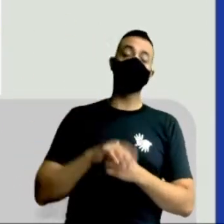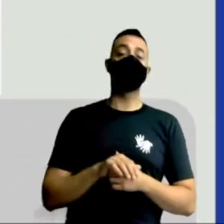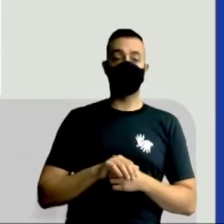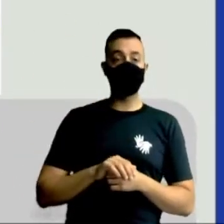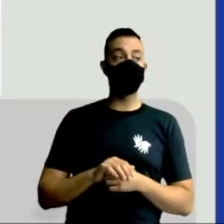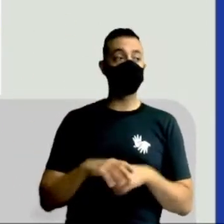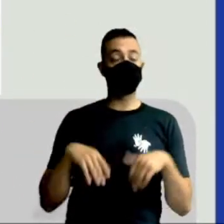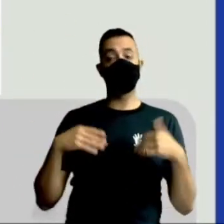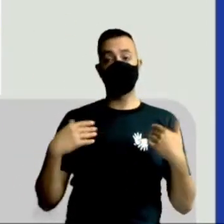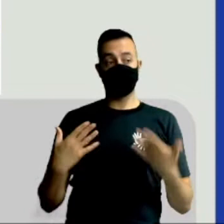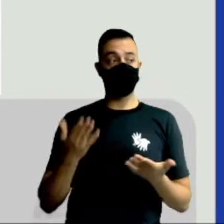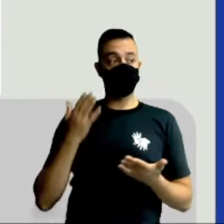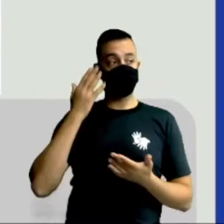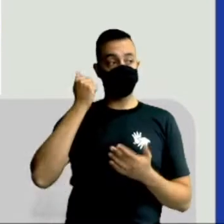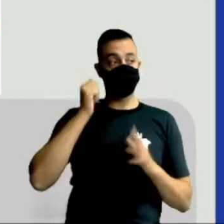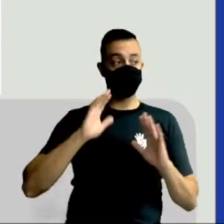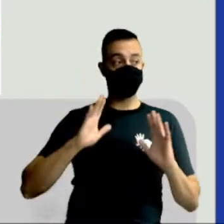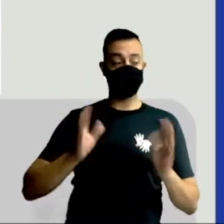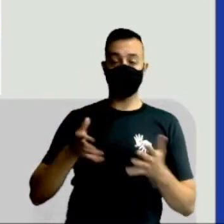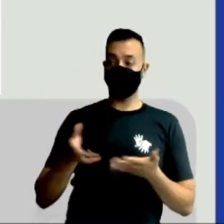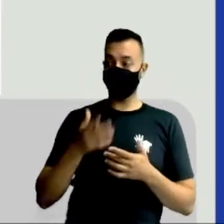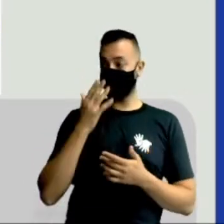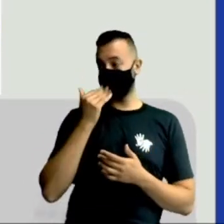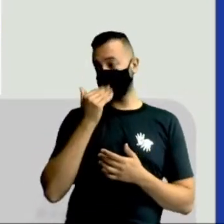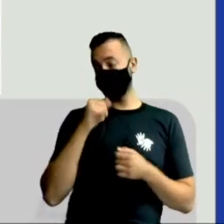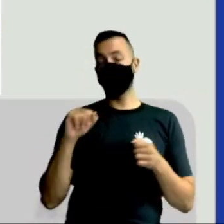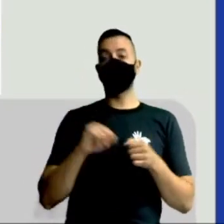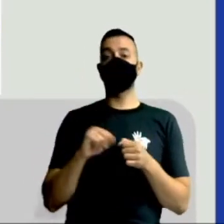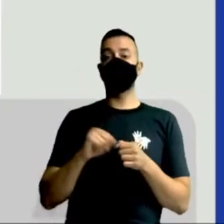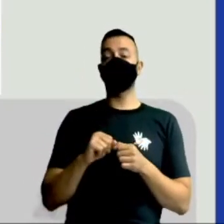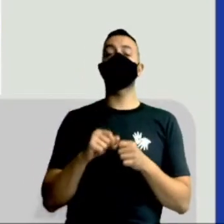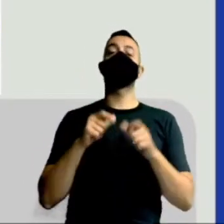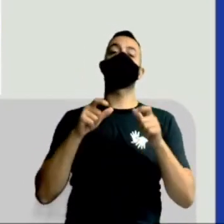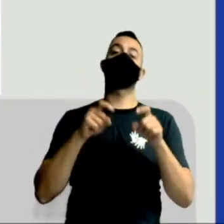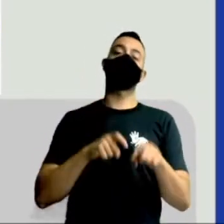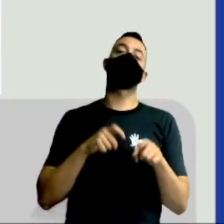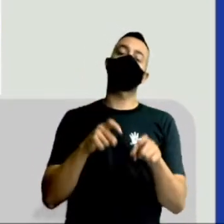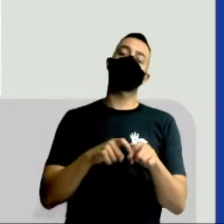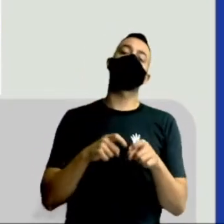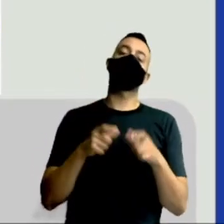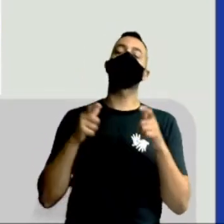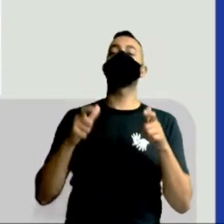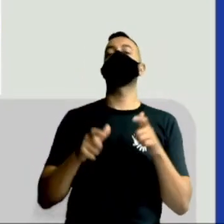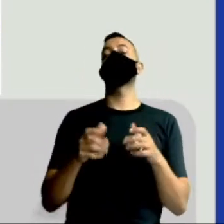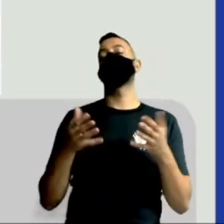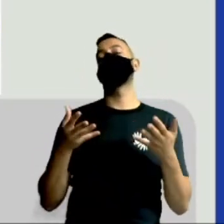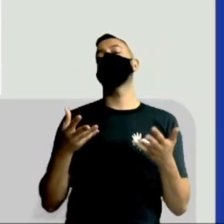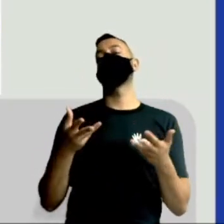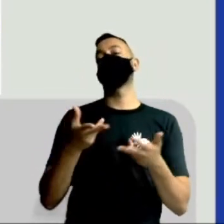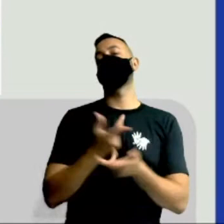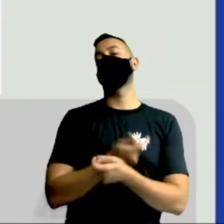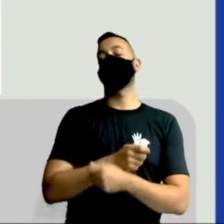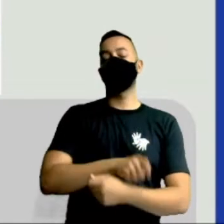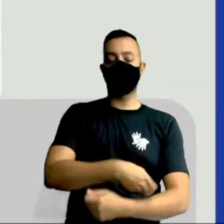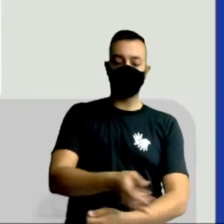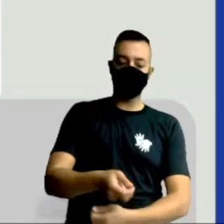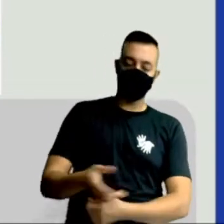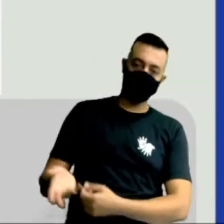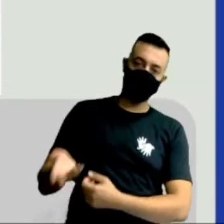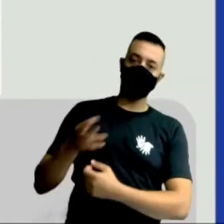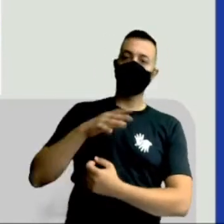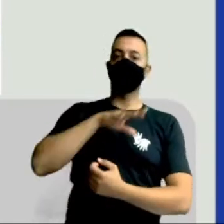Então, ó, já sabemos que os alimentos são produzidos no espaço rural, local ideal para a plantação, a